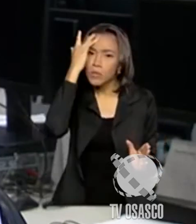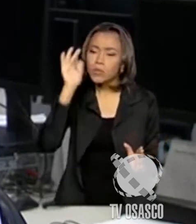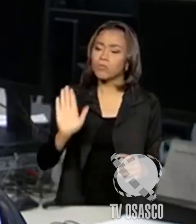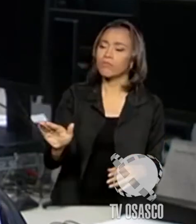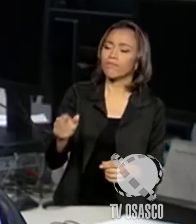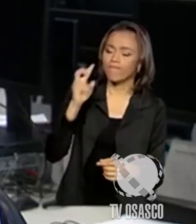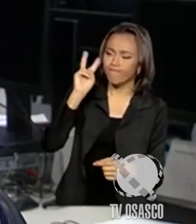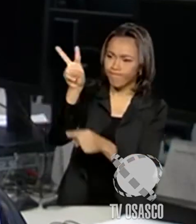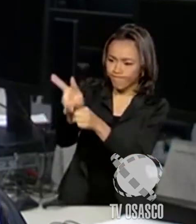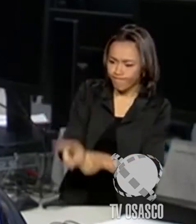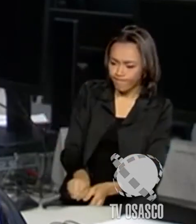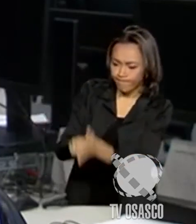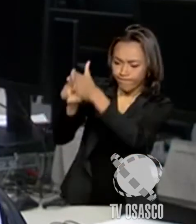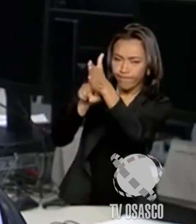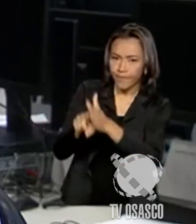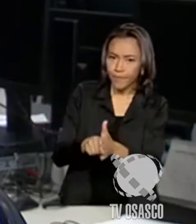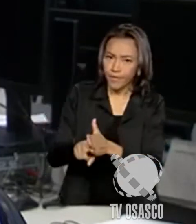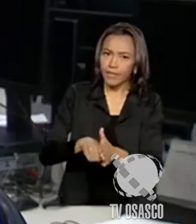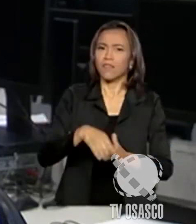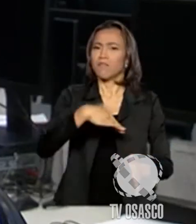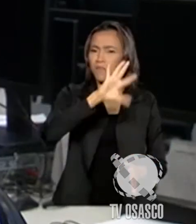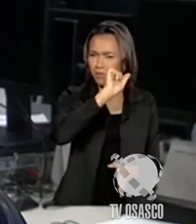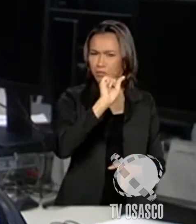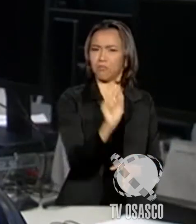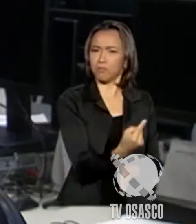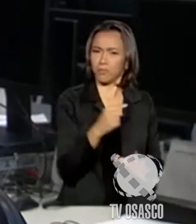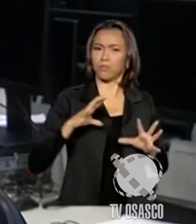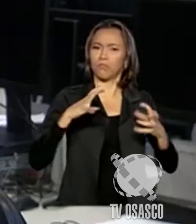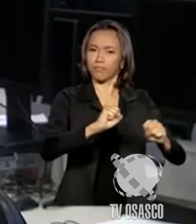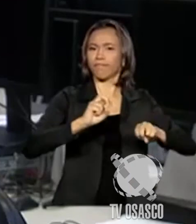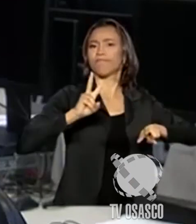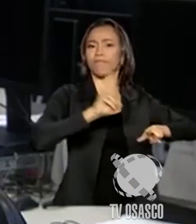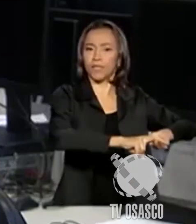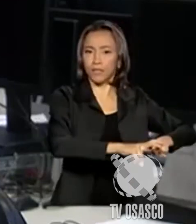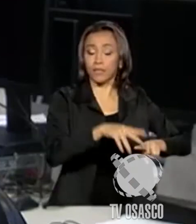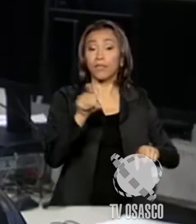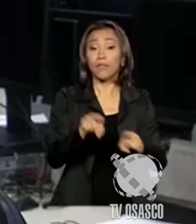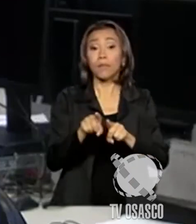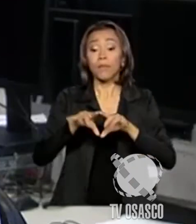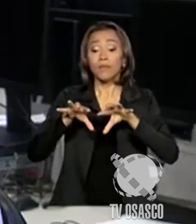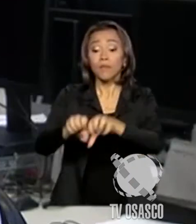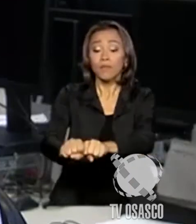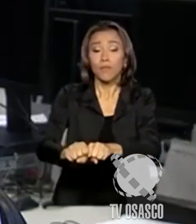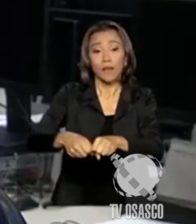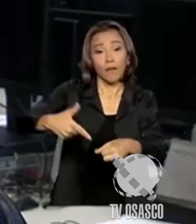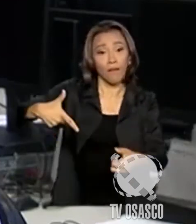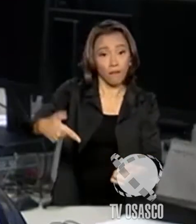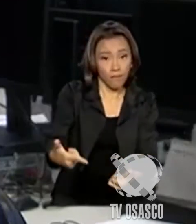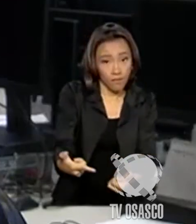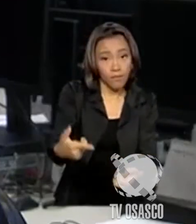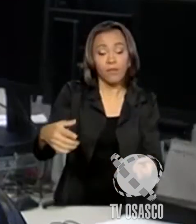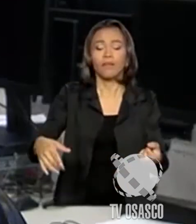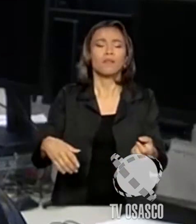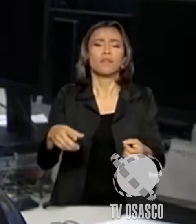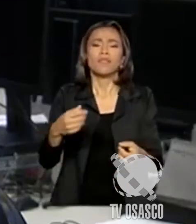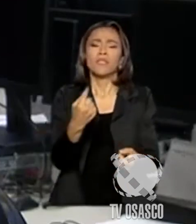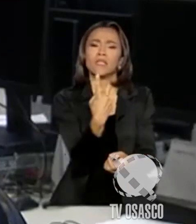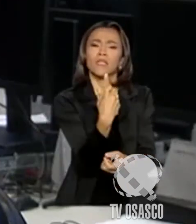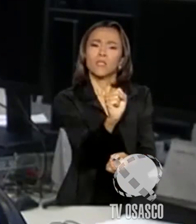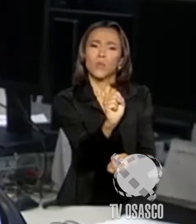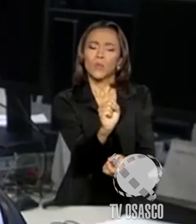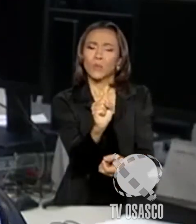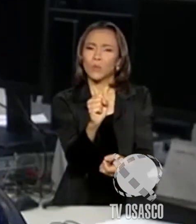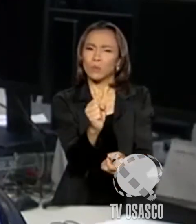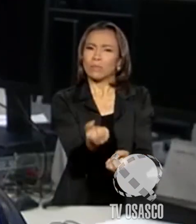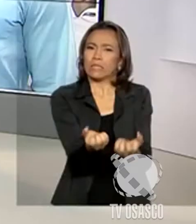.718 presas. Foram apreendidas também 220 armas e 18 toneladas de